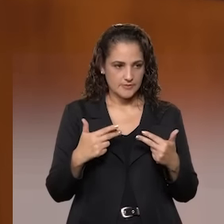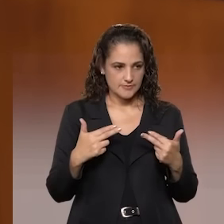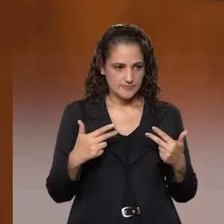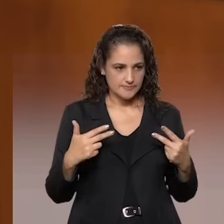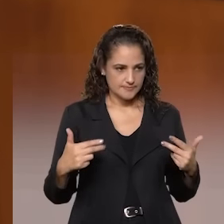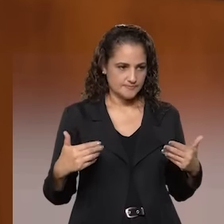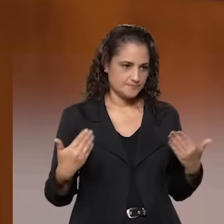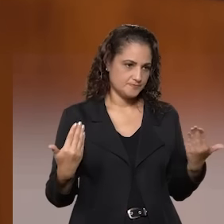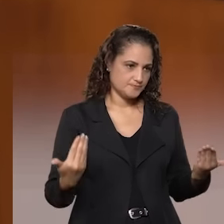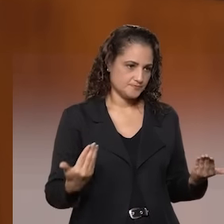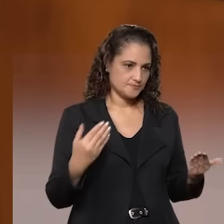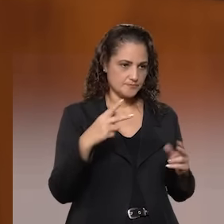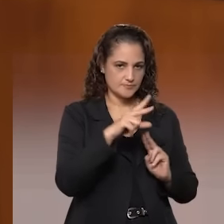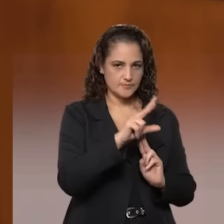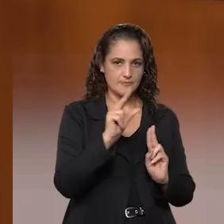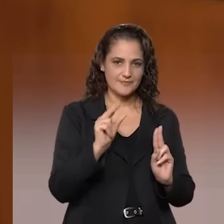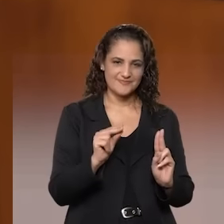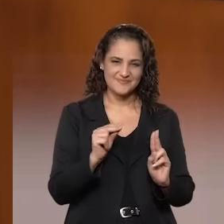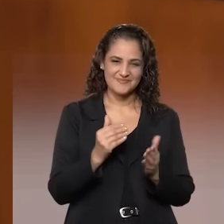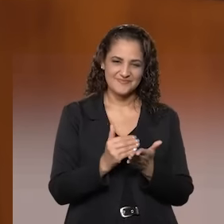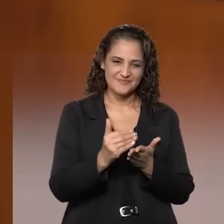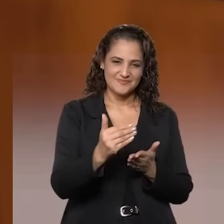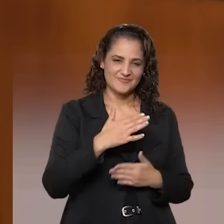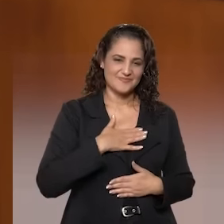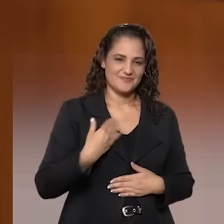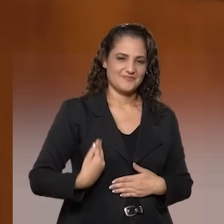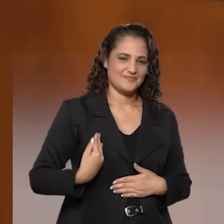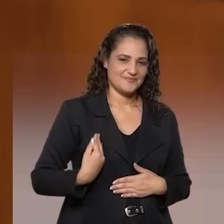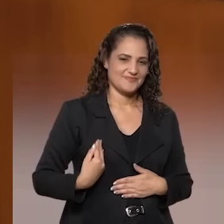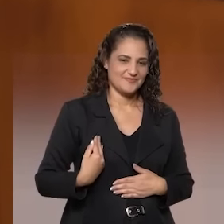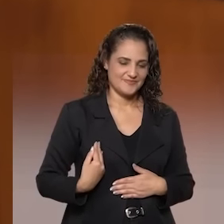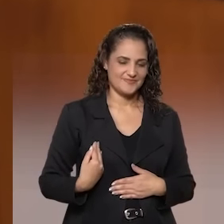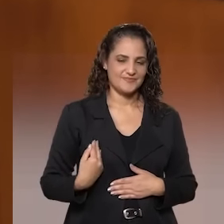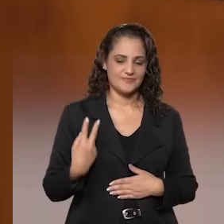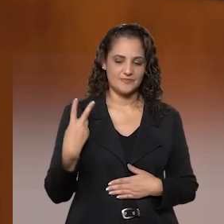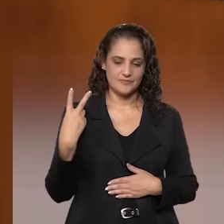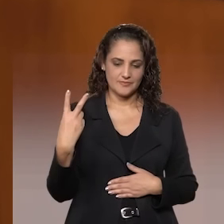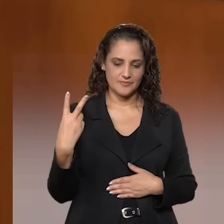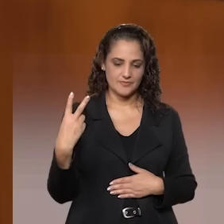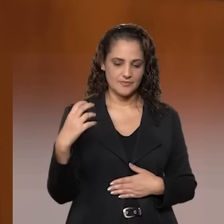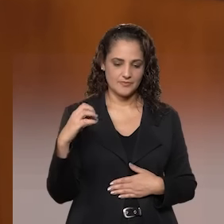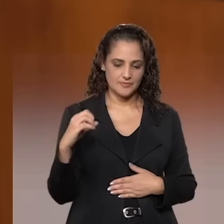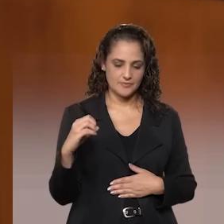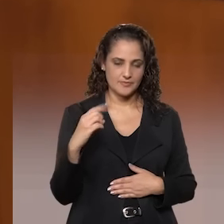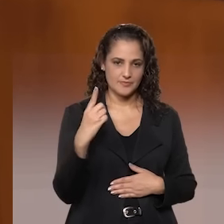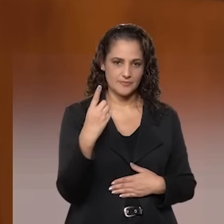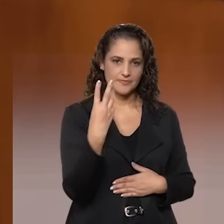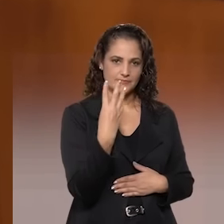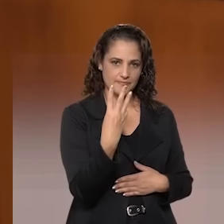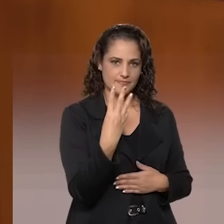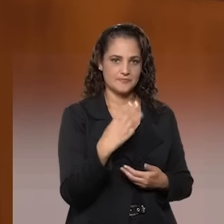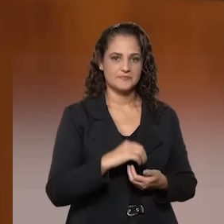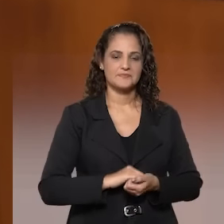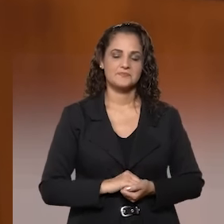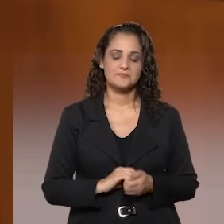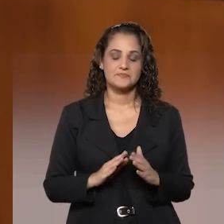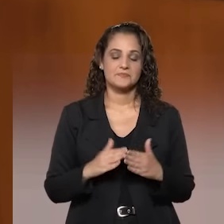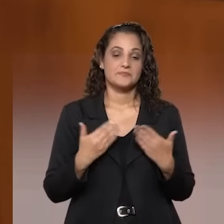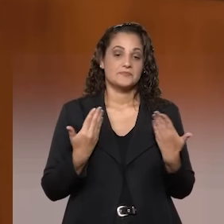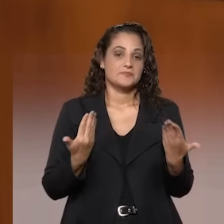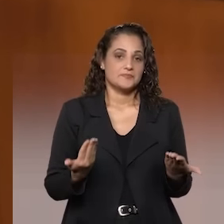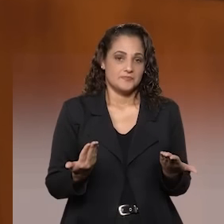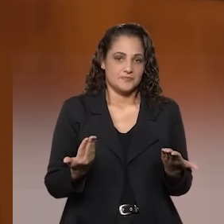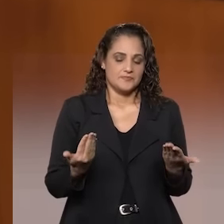em 2013 né então Eh foram anos assim de muita